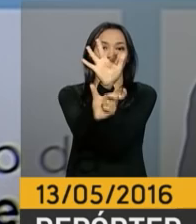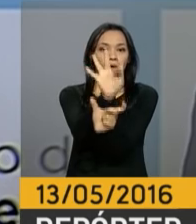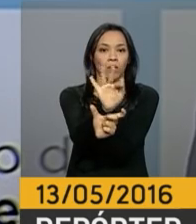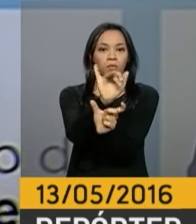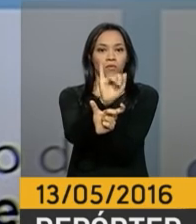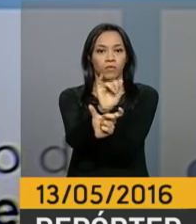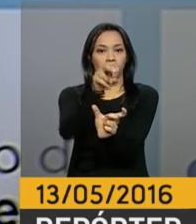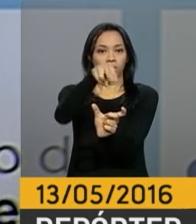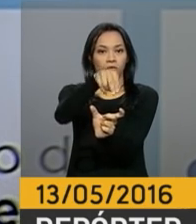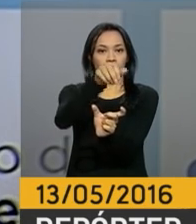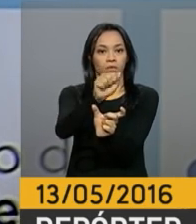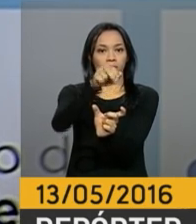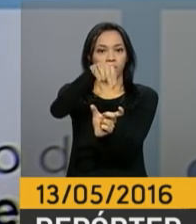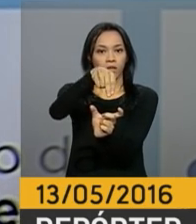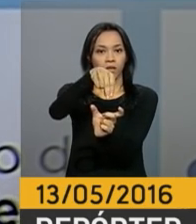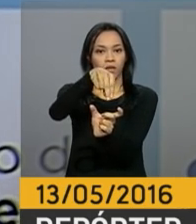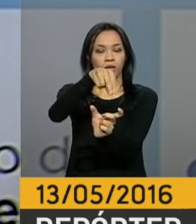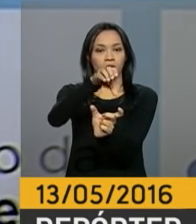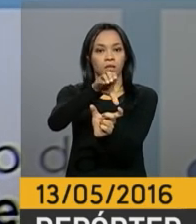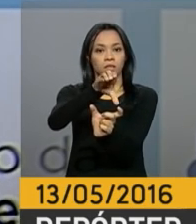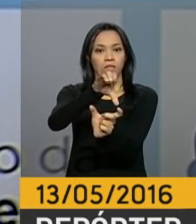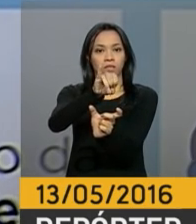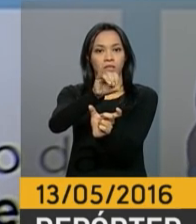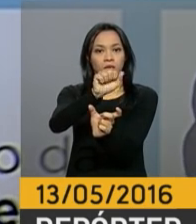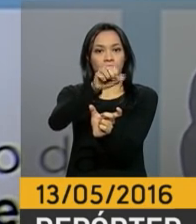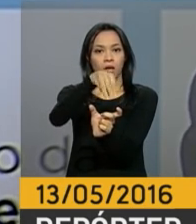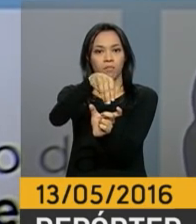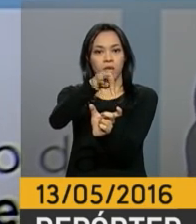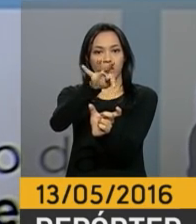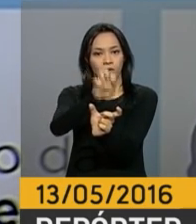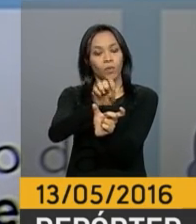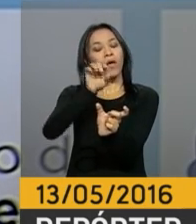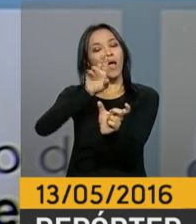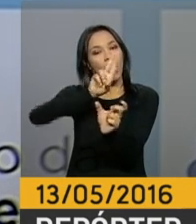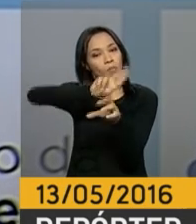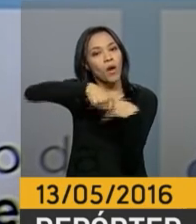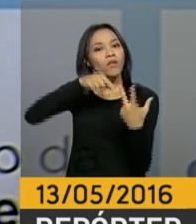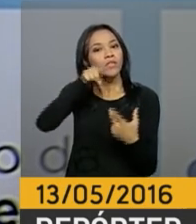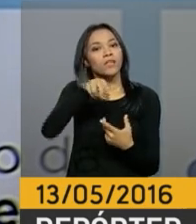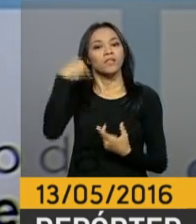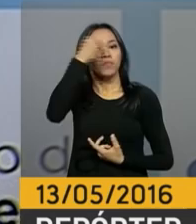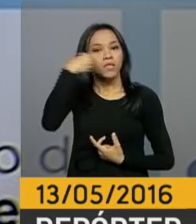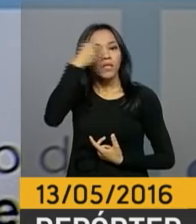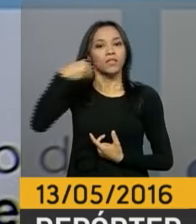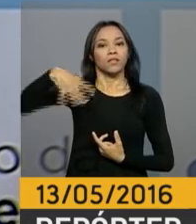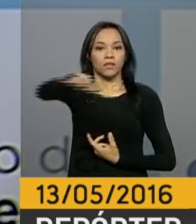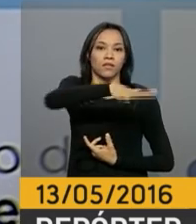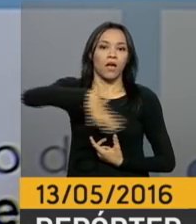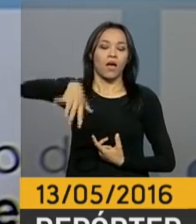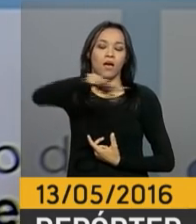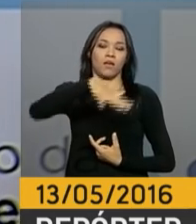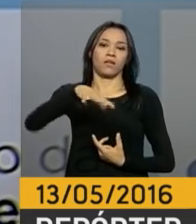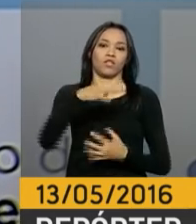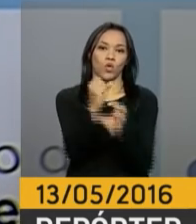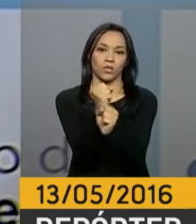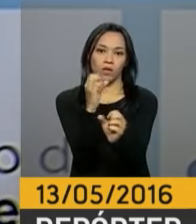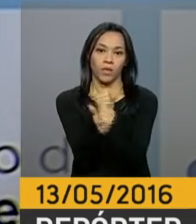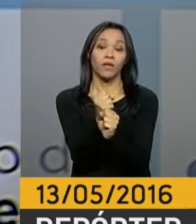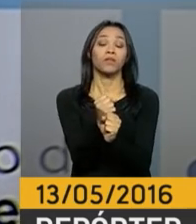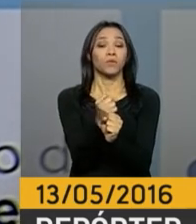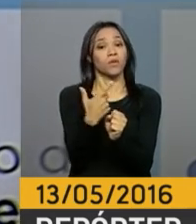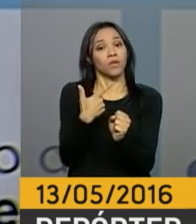experiências de gestor e de especialista na área do orçamento e do financiamento que eu me